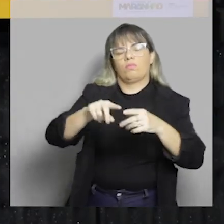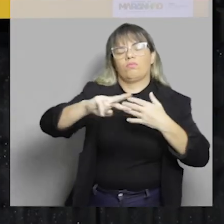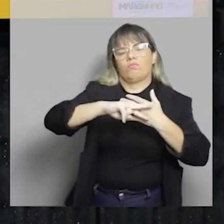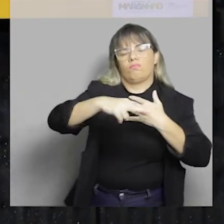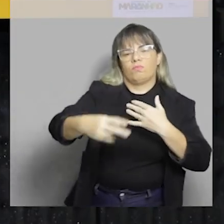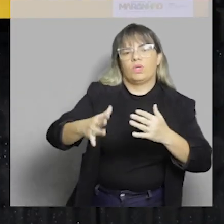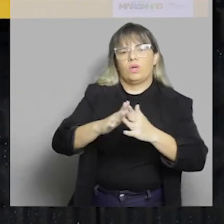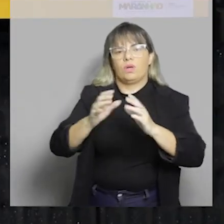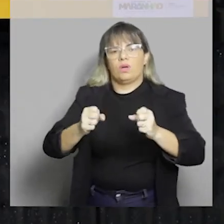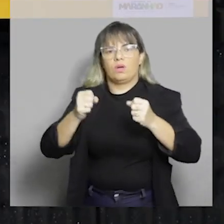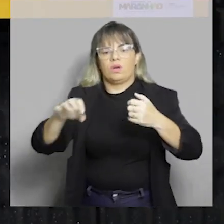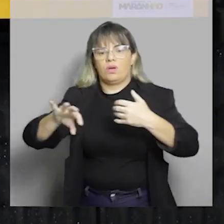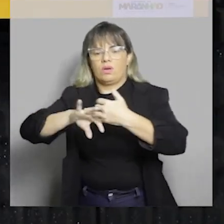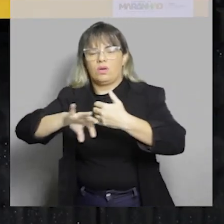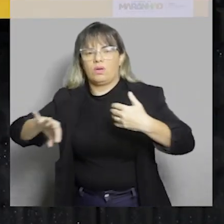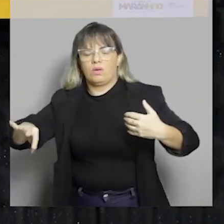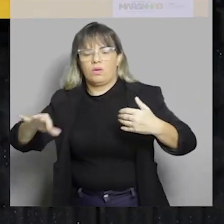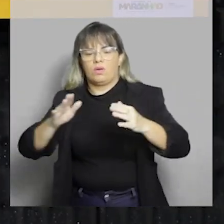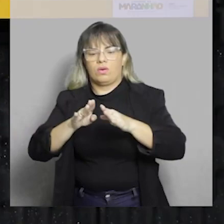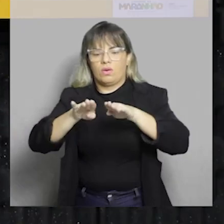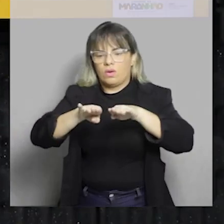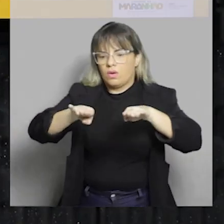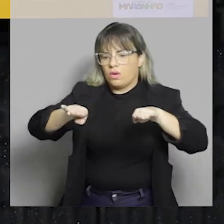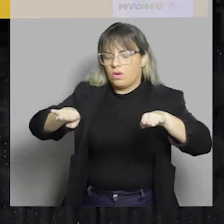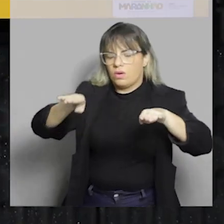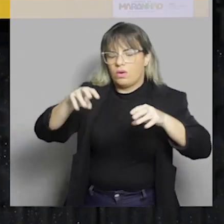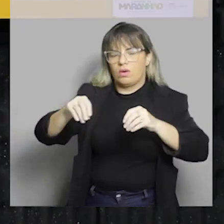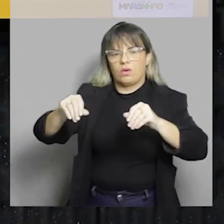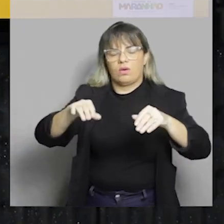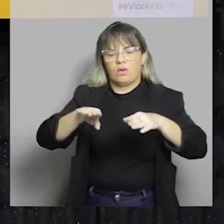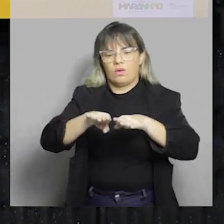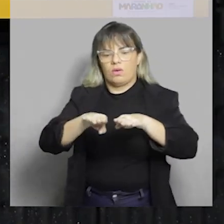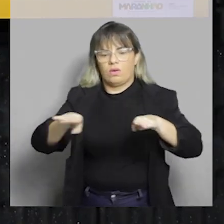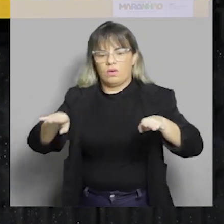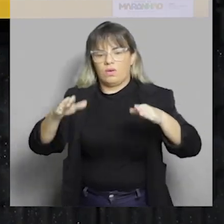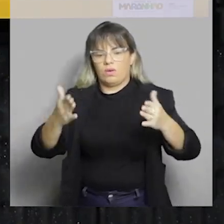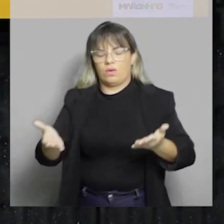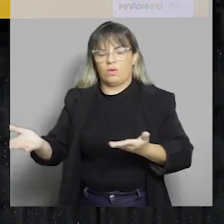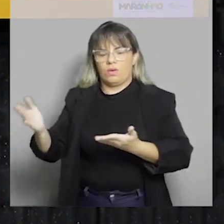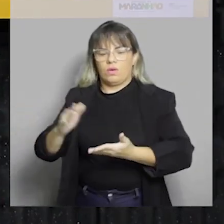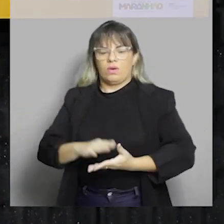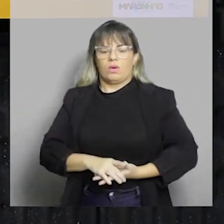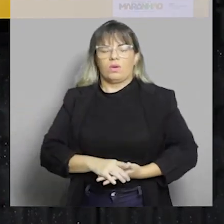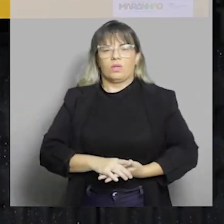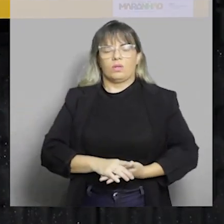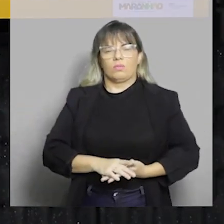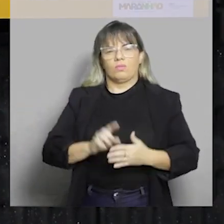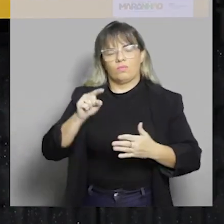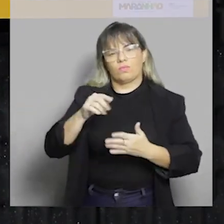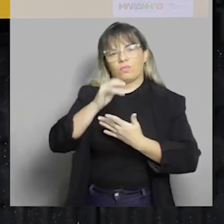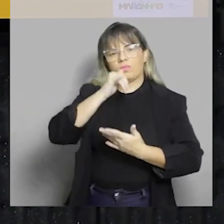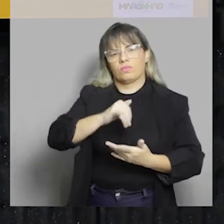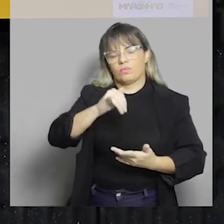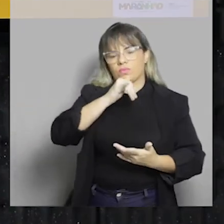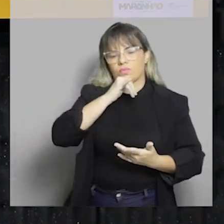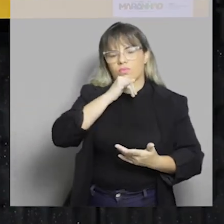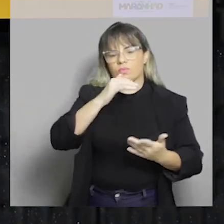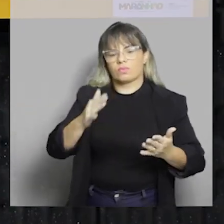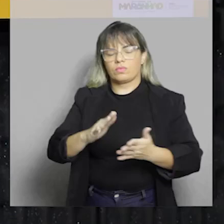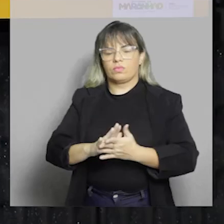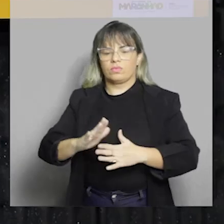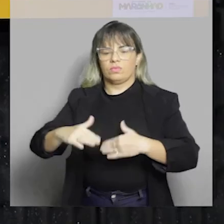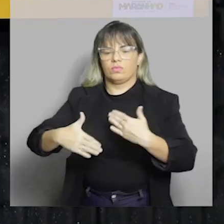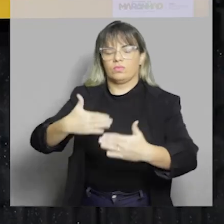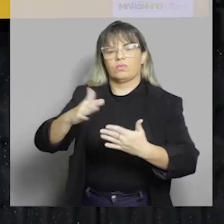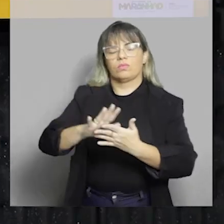se separar, né, abrindo fendas, tá? E no caso também gerando dorsais. Só para tu ter um exemplo disso, esse processo que